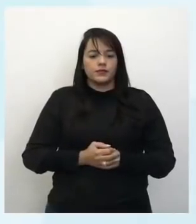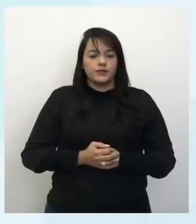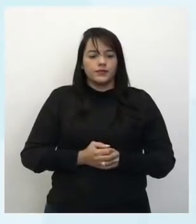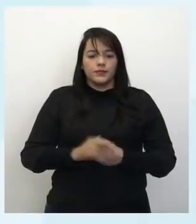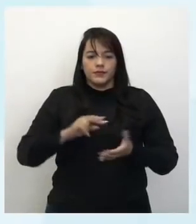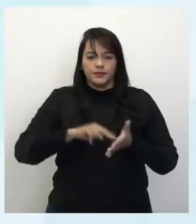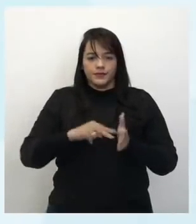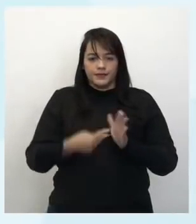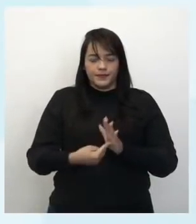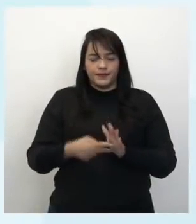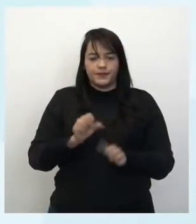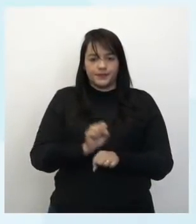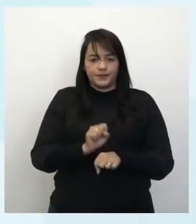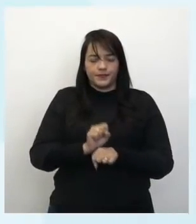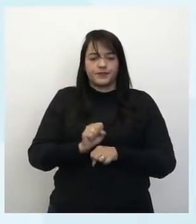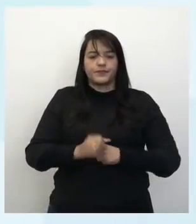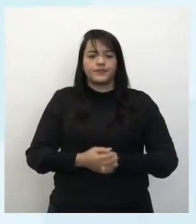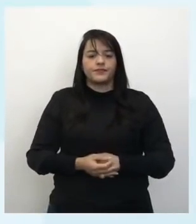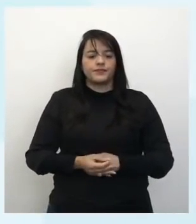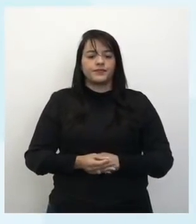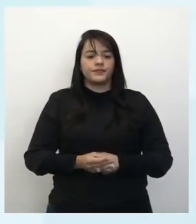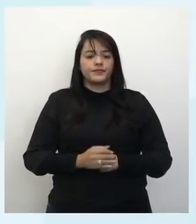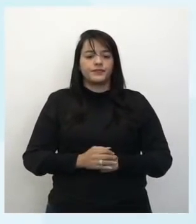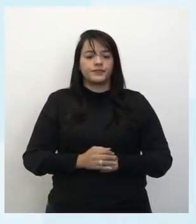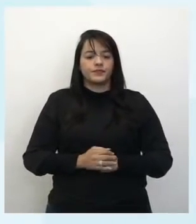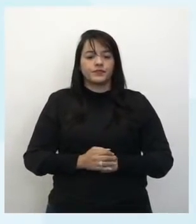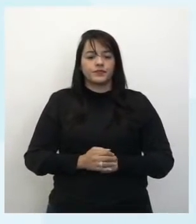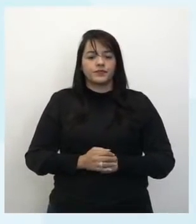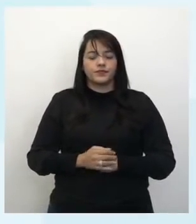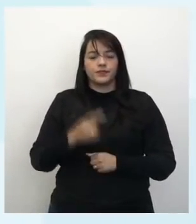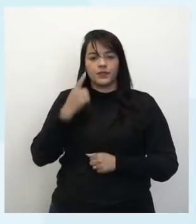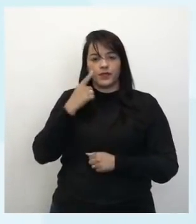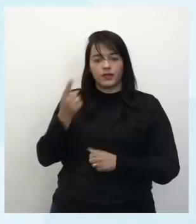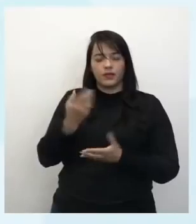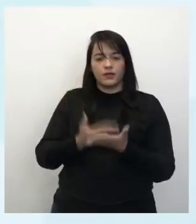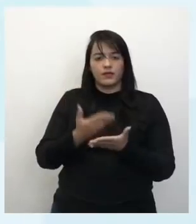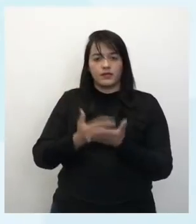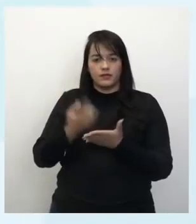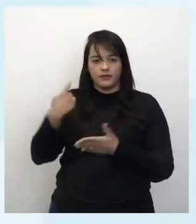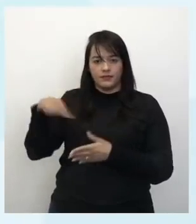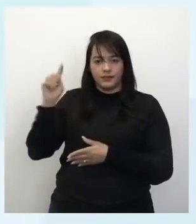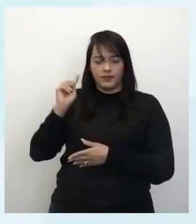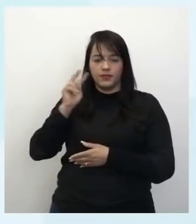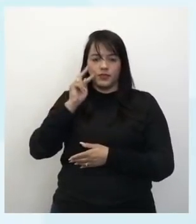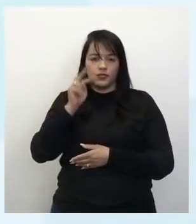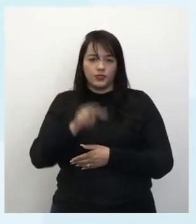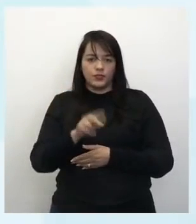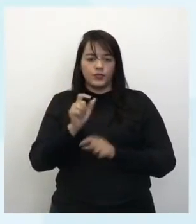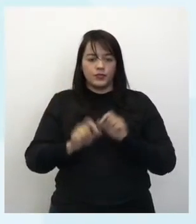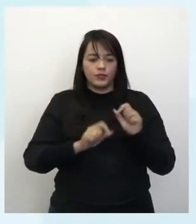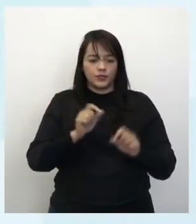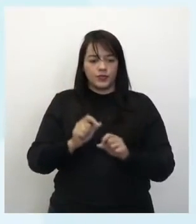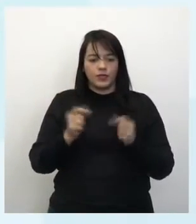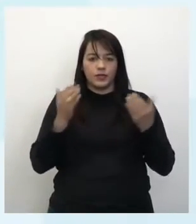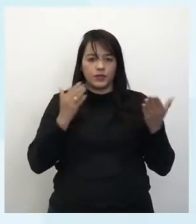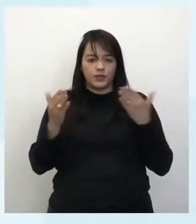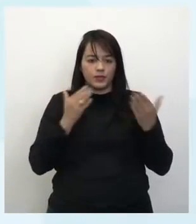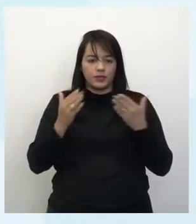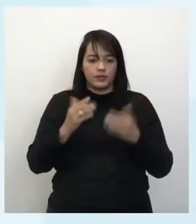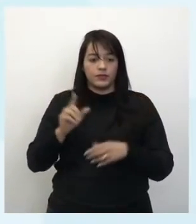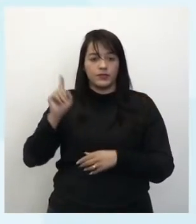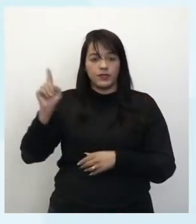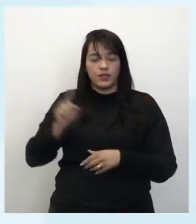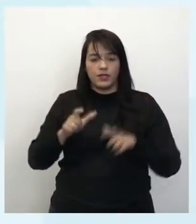the world, but is also the smallest country. Então aqui, ó, a gente está vendo nas aulas passadas que a gente está falando dos comparativos. Então, a Austrália é um